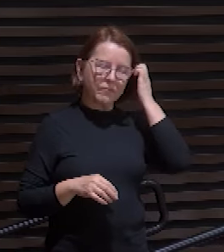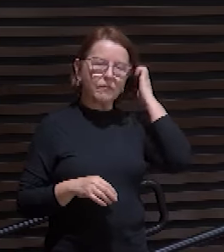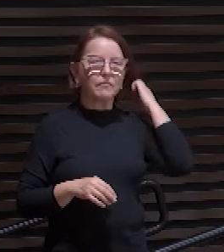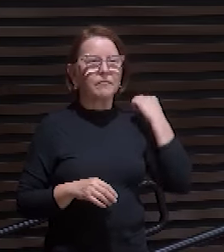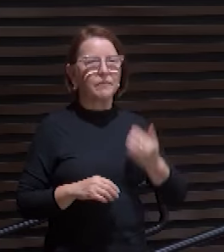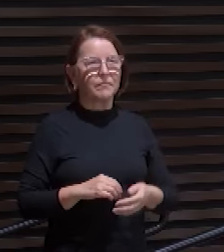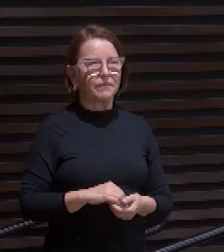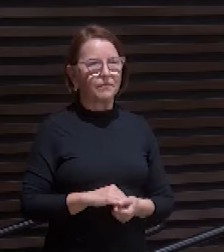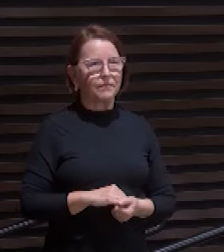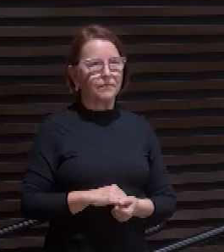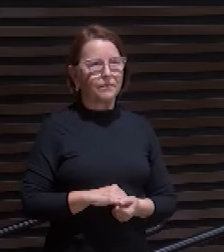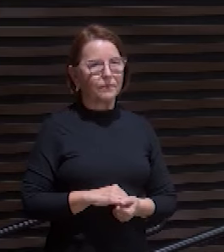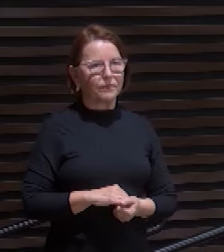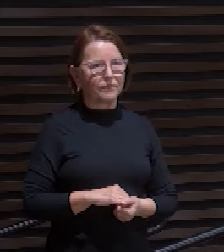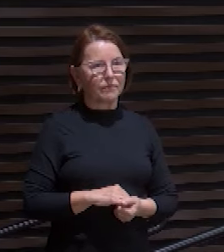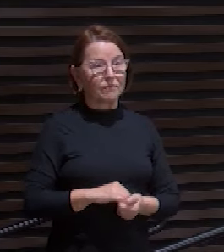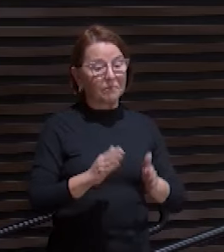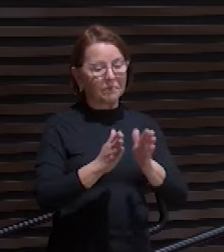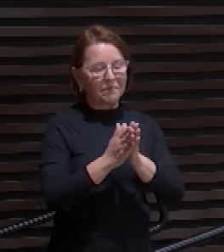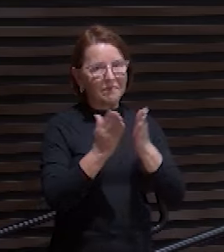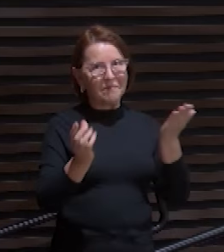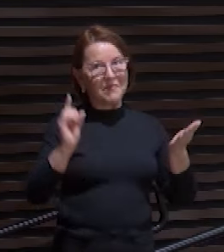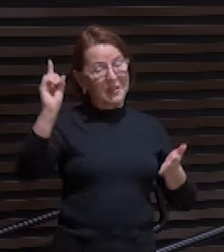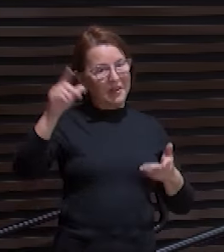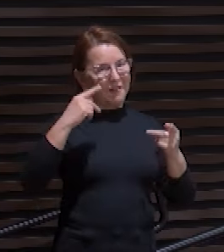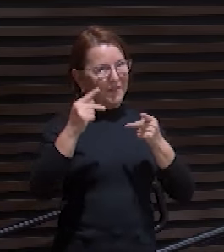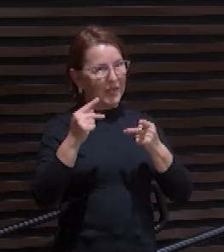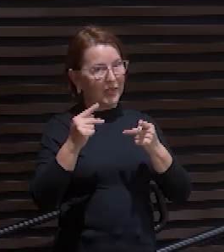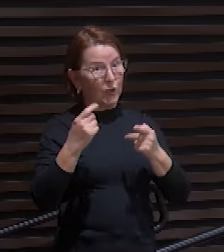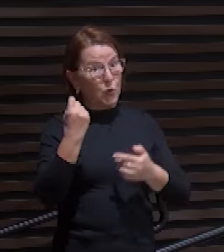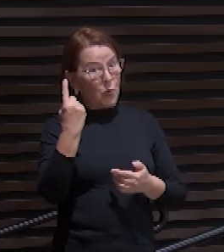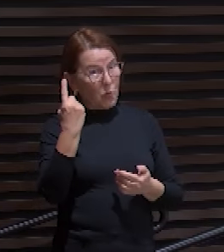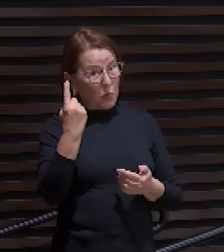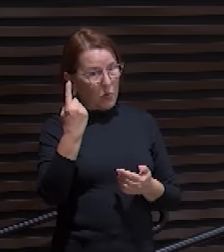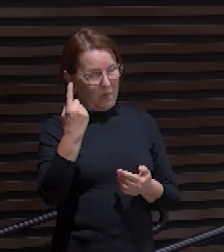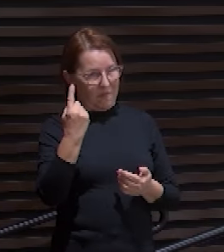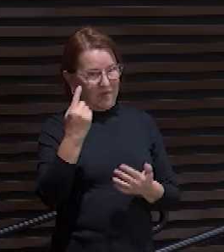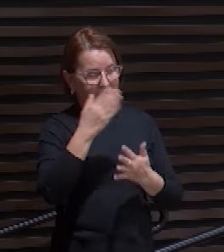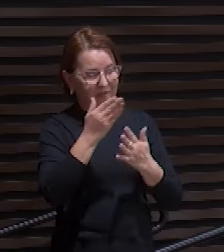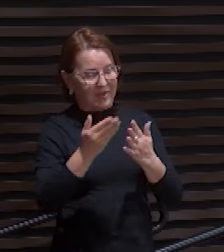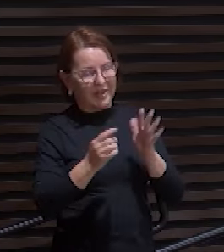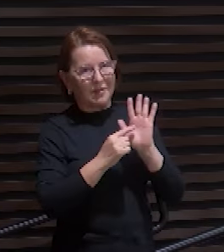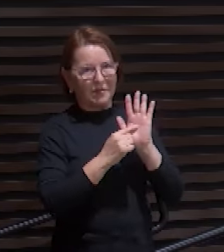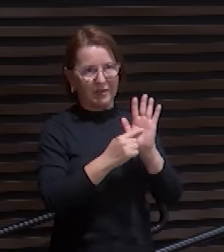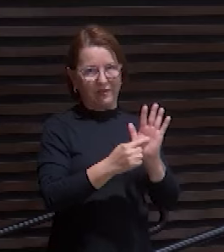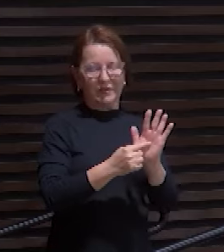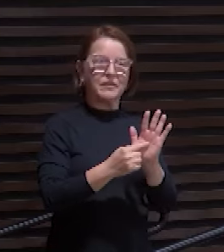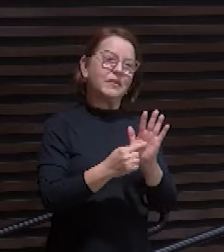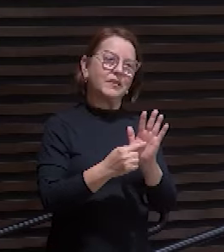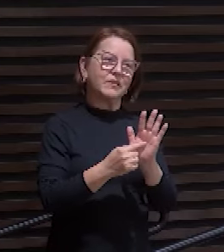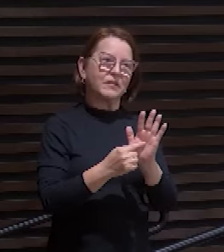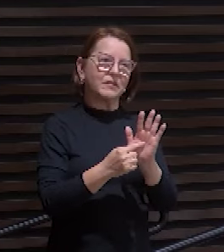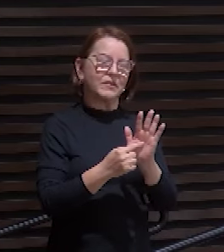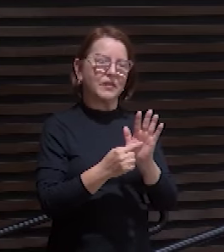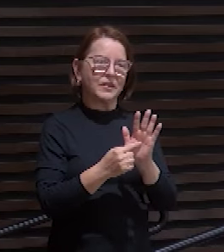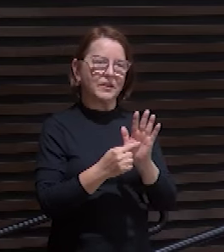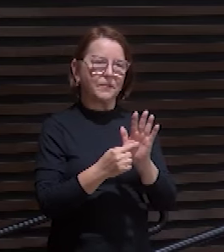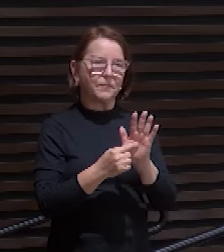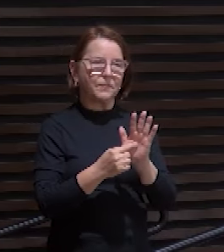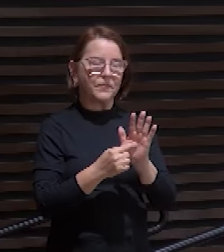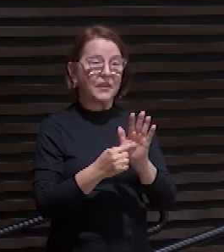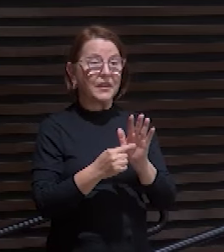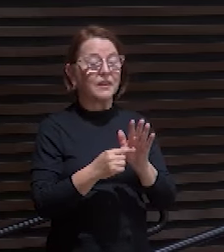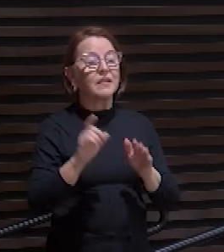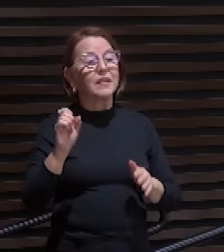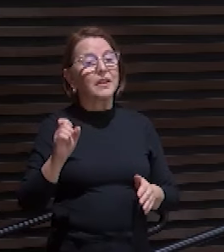E a Bíblia fala que uma das manifestações de tantas